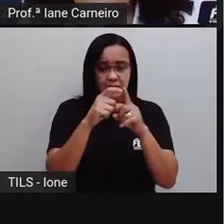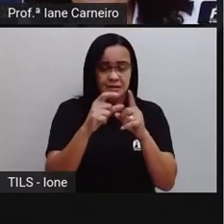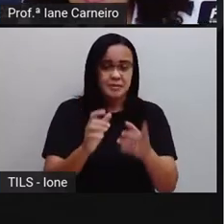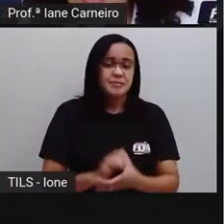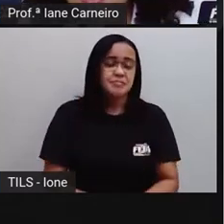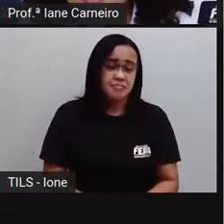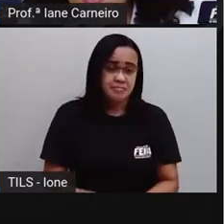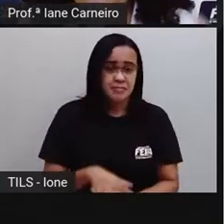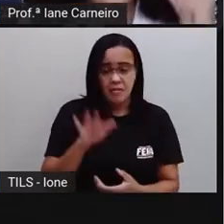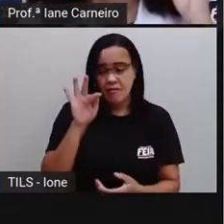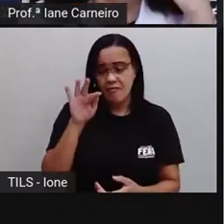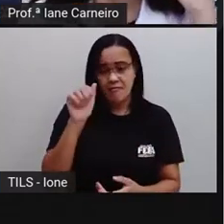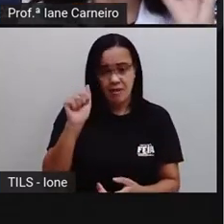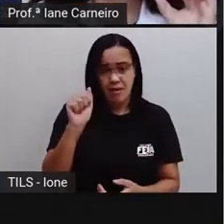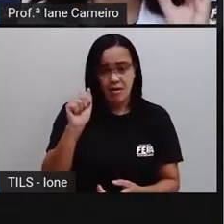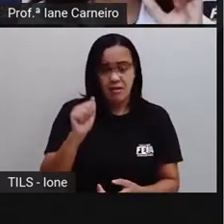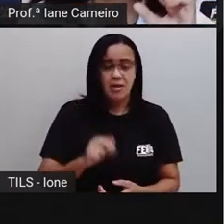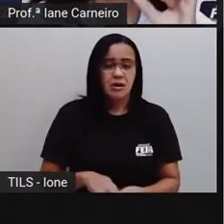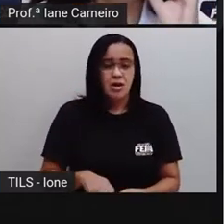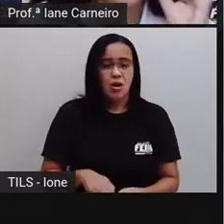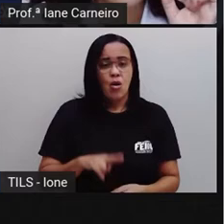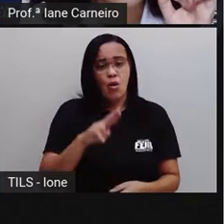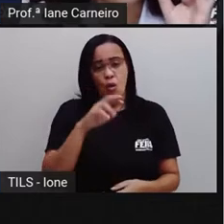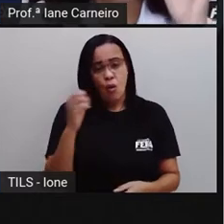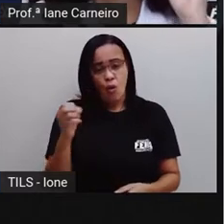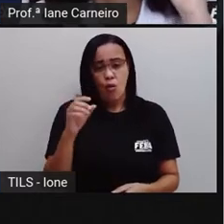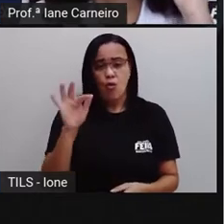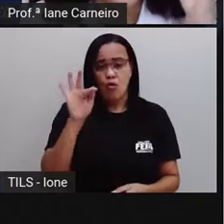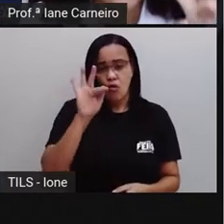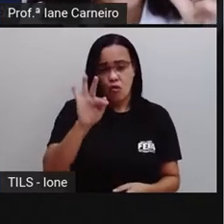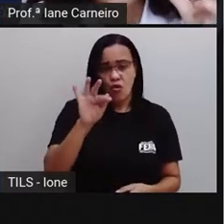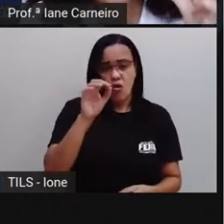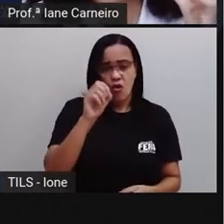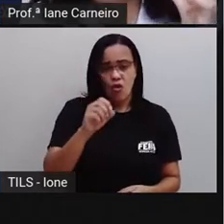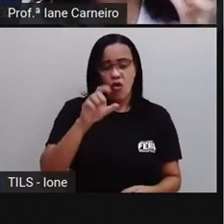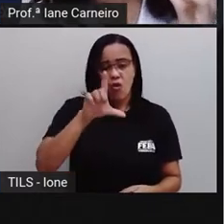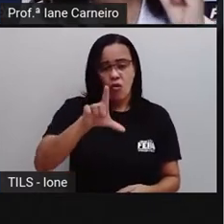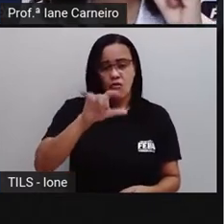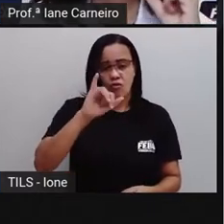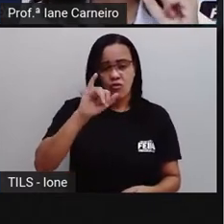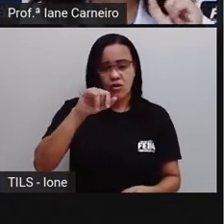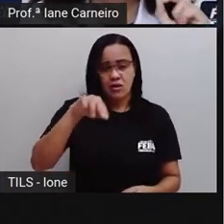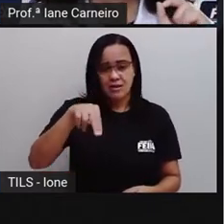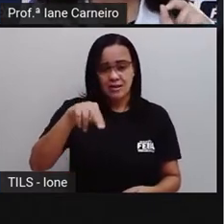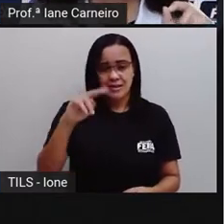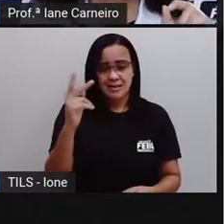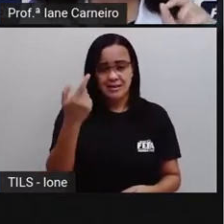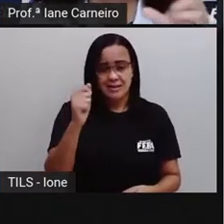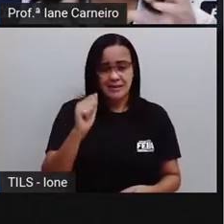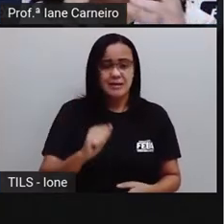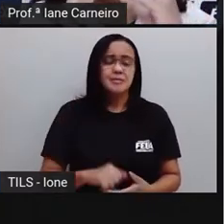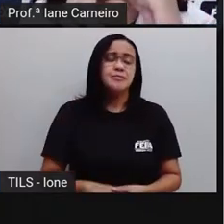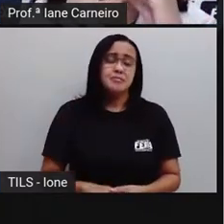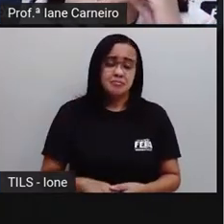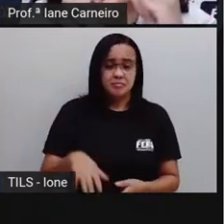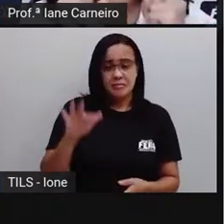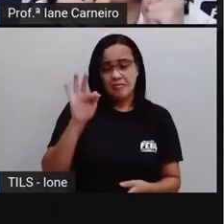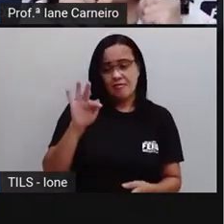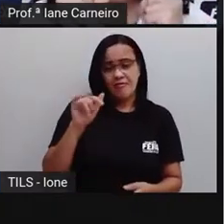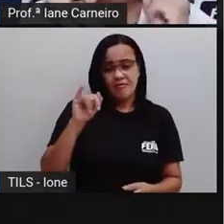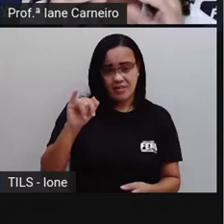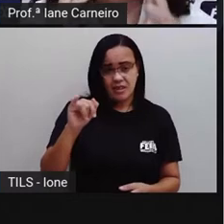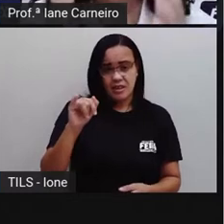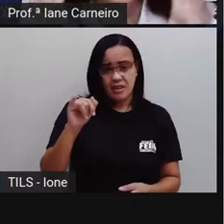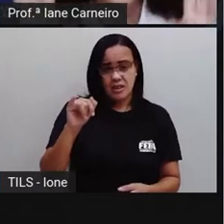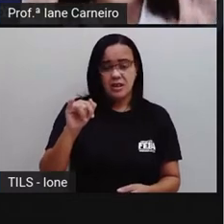falou fa né o Finn o folhinha ó como é o só né diferente do fim o fim a gente